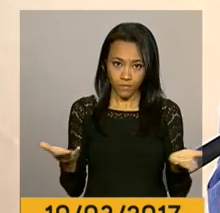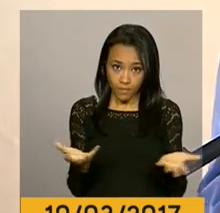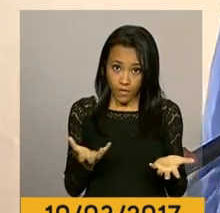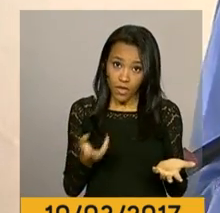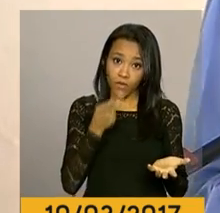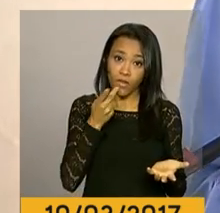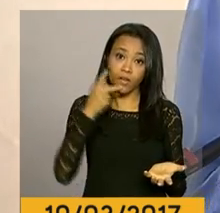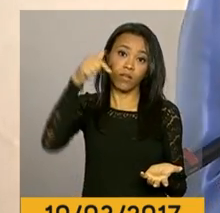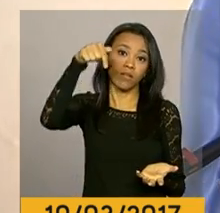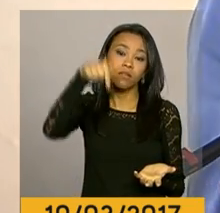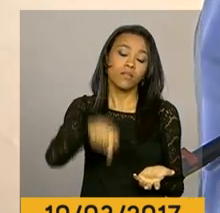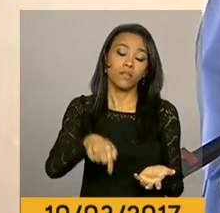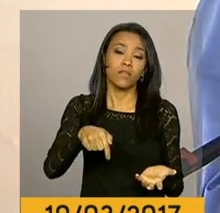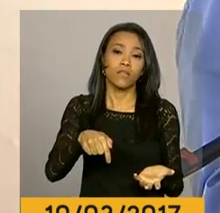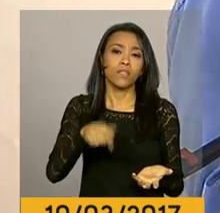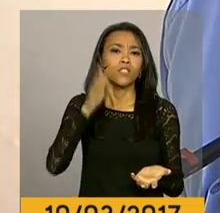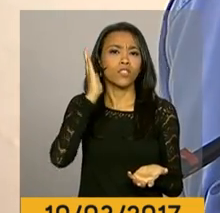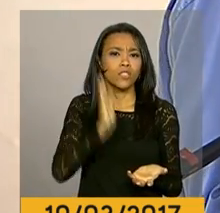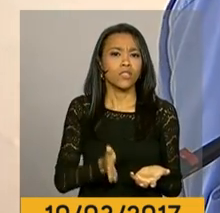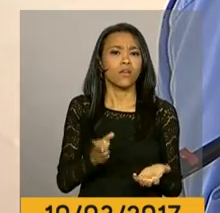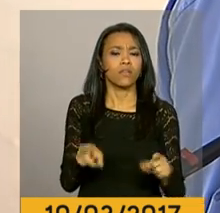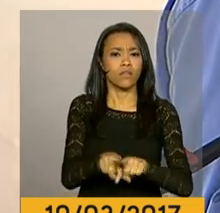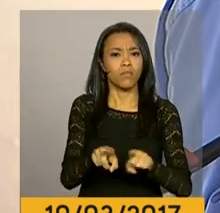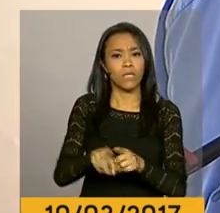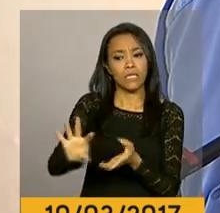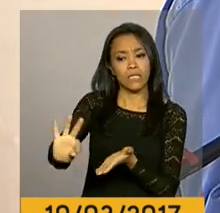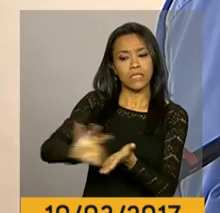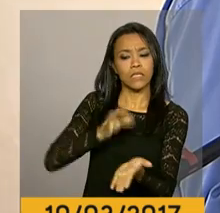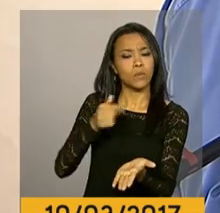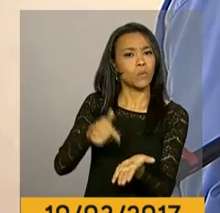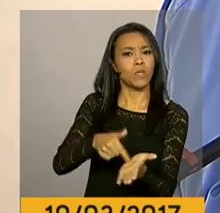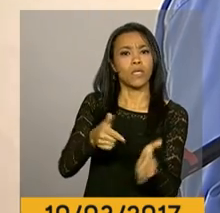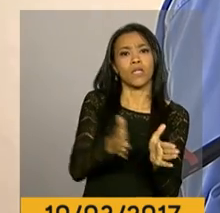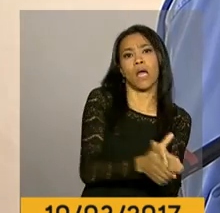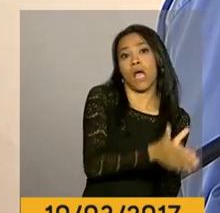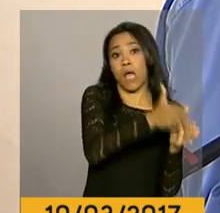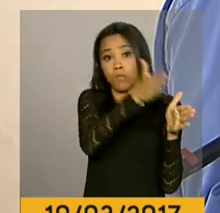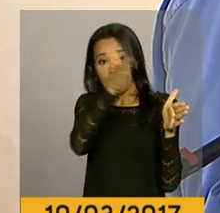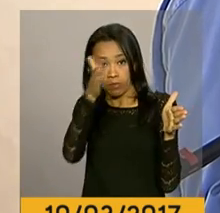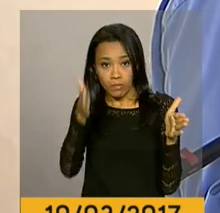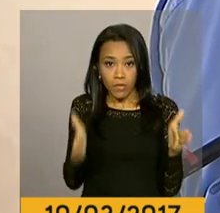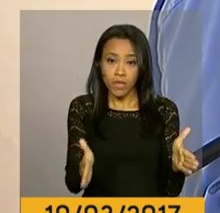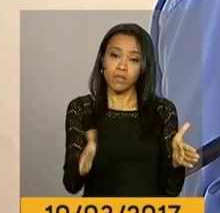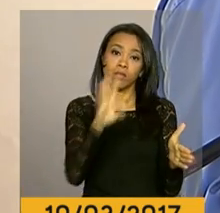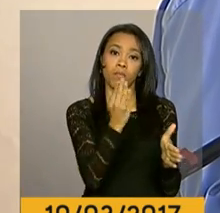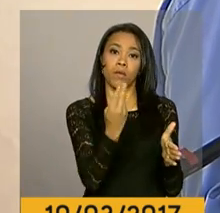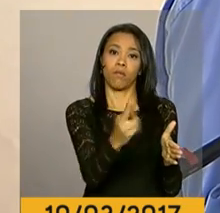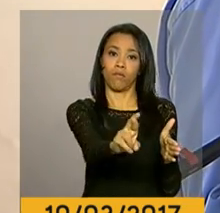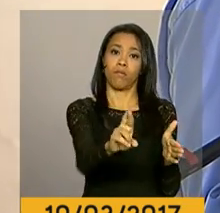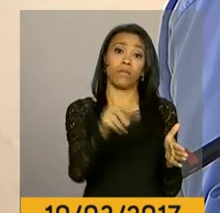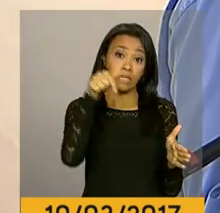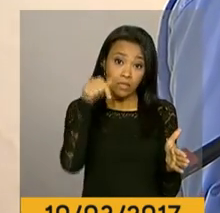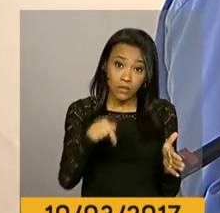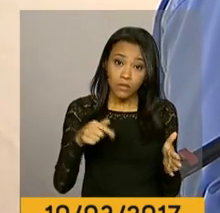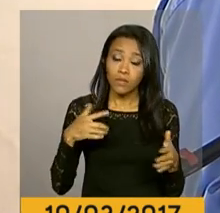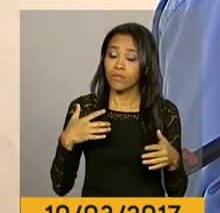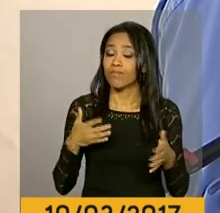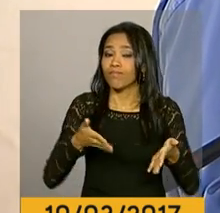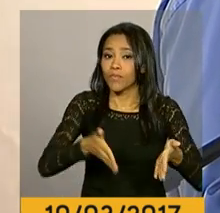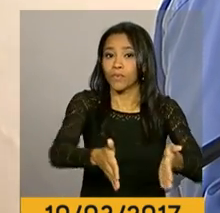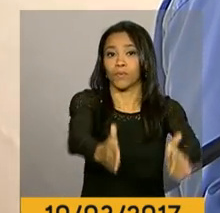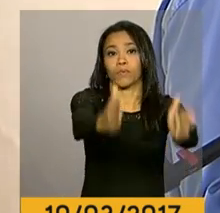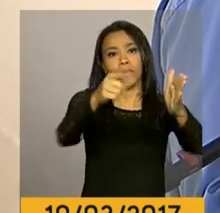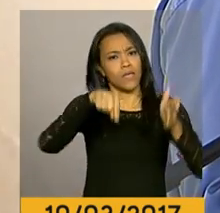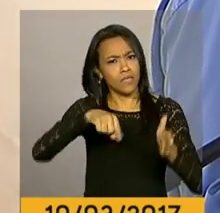que também se deu a assinatura da duplicação da rodovia, é mais um ato importante que vem